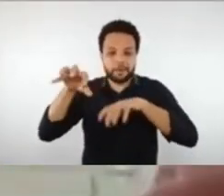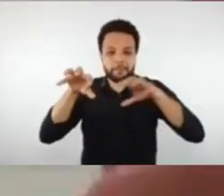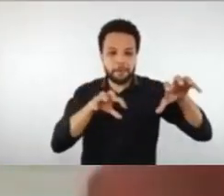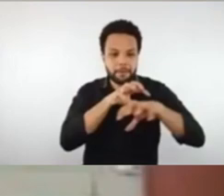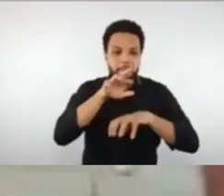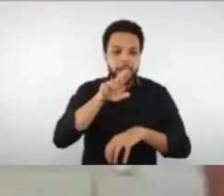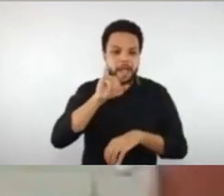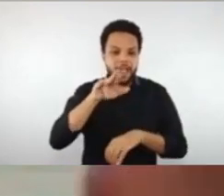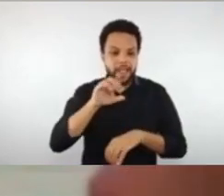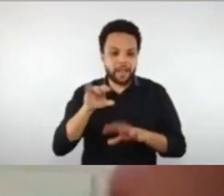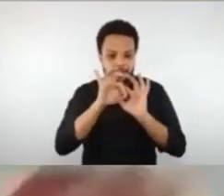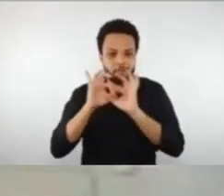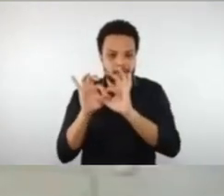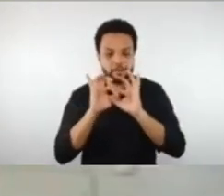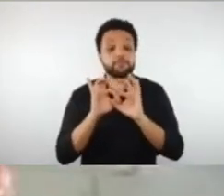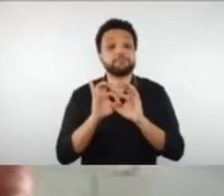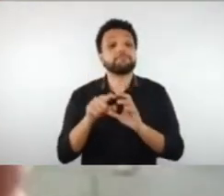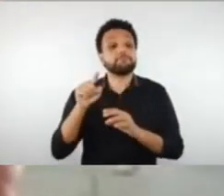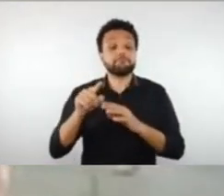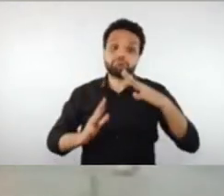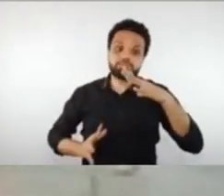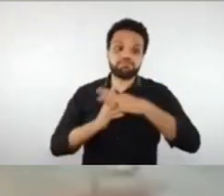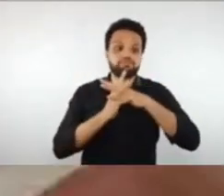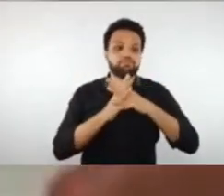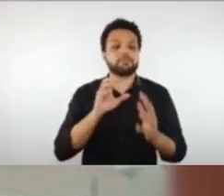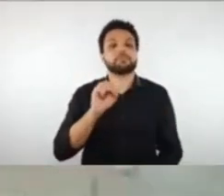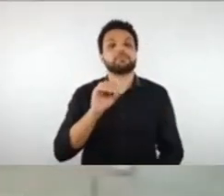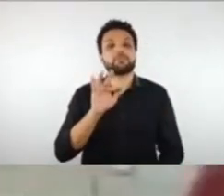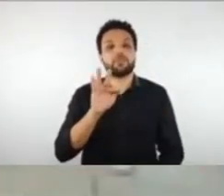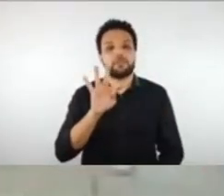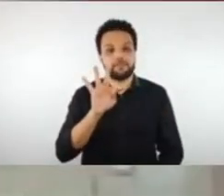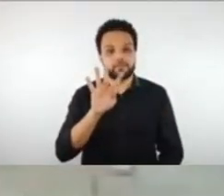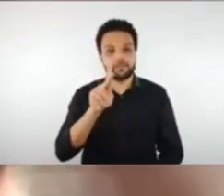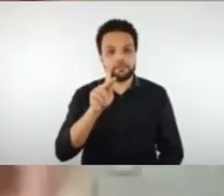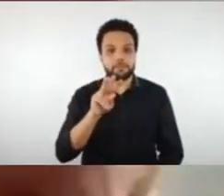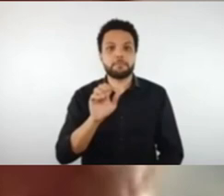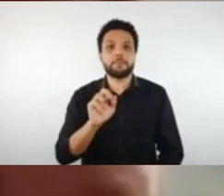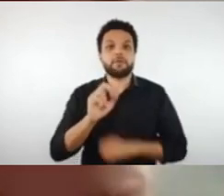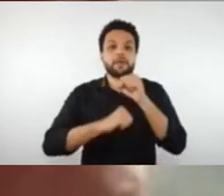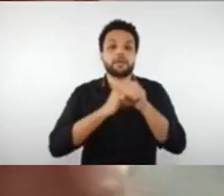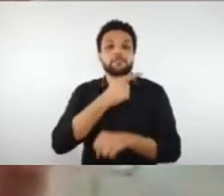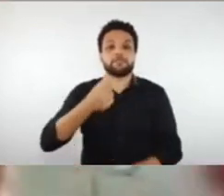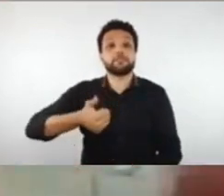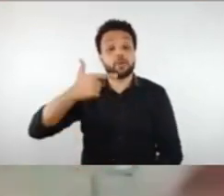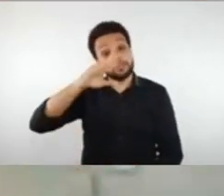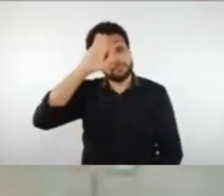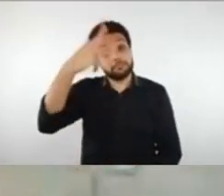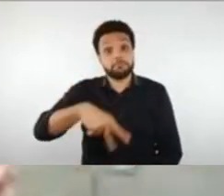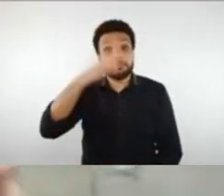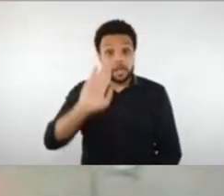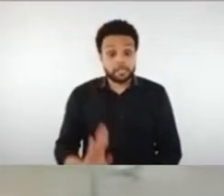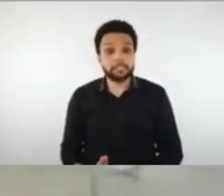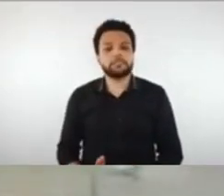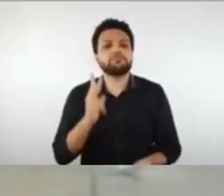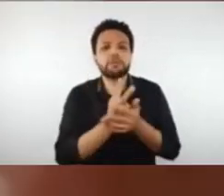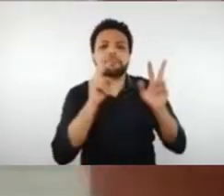rankings de soft power pela primeira vez em 2012. E também se falava do Brasil, pelo menos aqui fora, né? Essa questão de soft